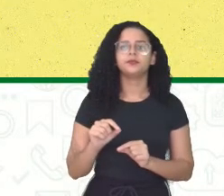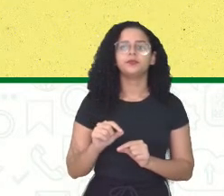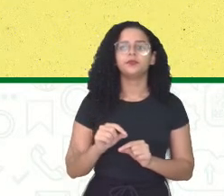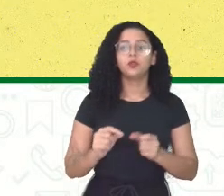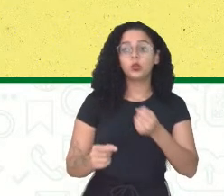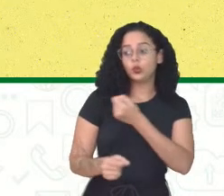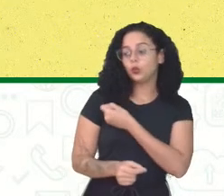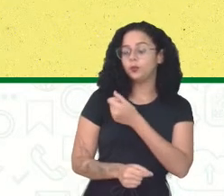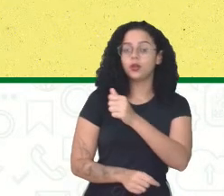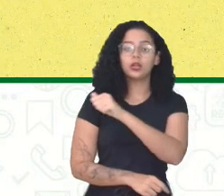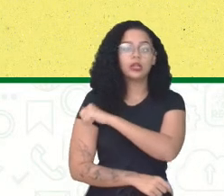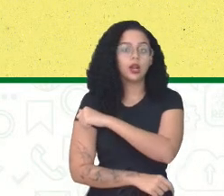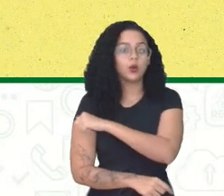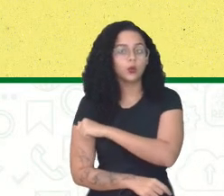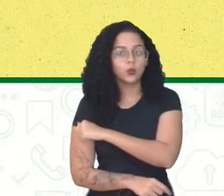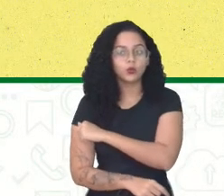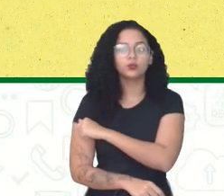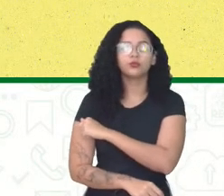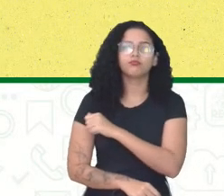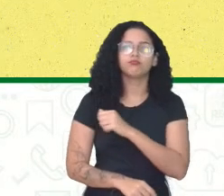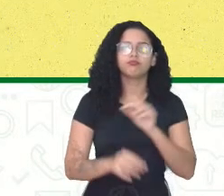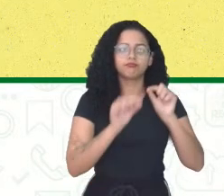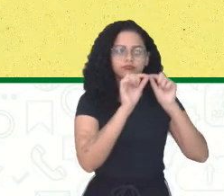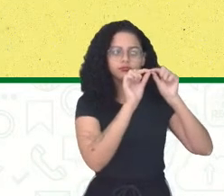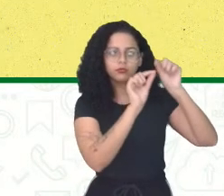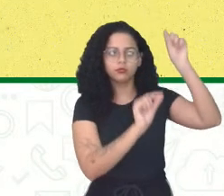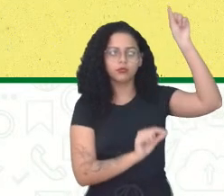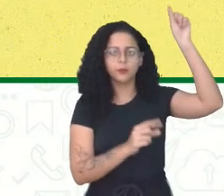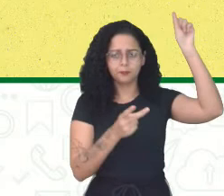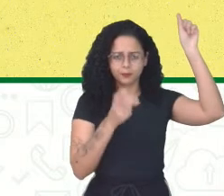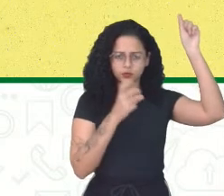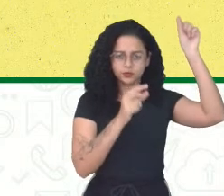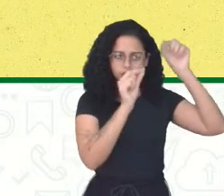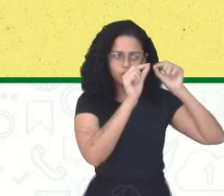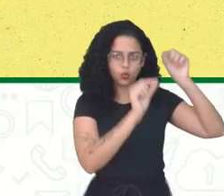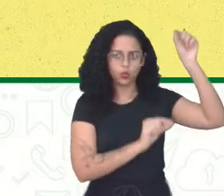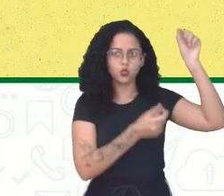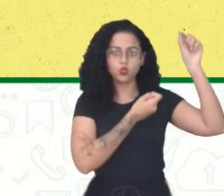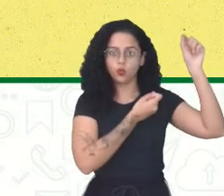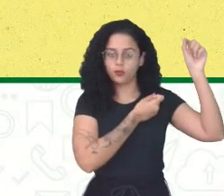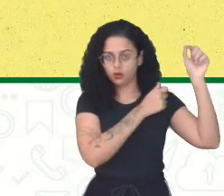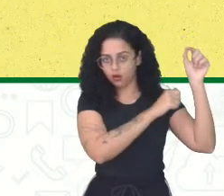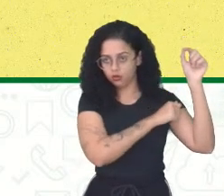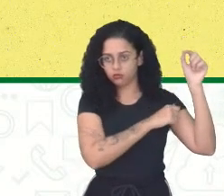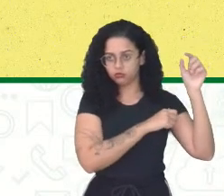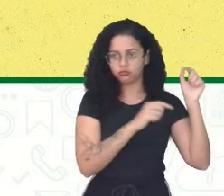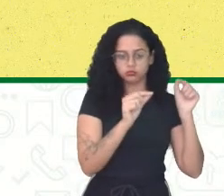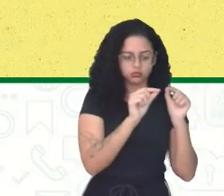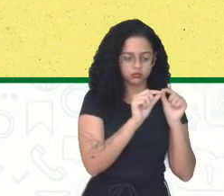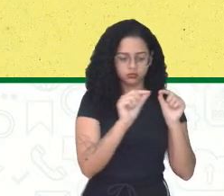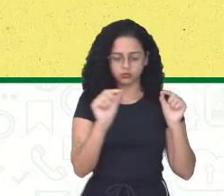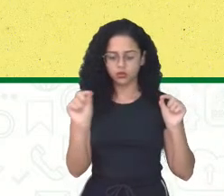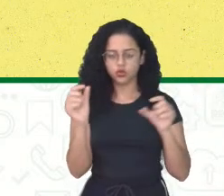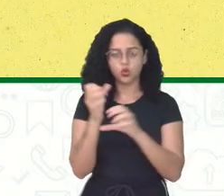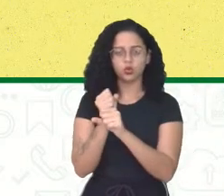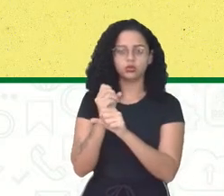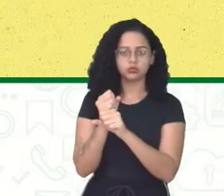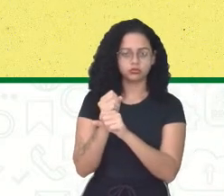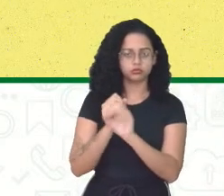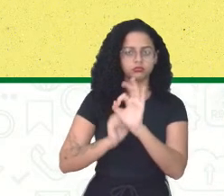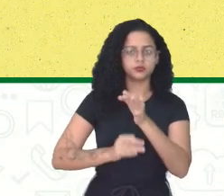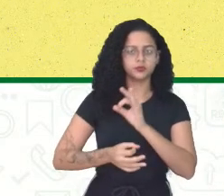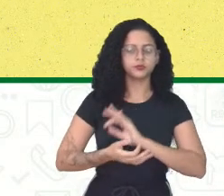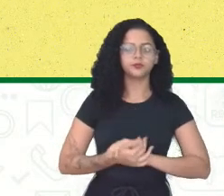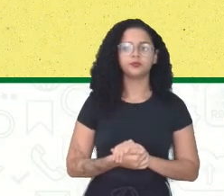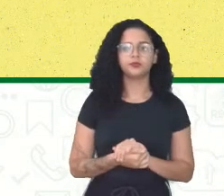número de alunos, né? Aí do lado, perceberam? E embaixo eu tenho as